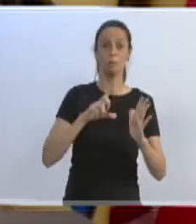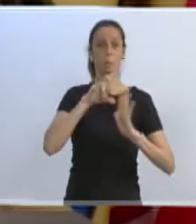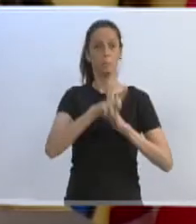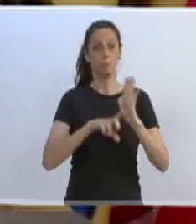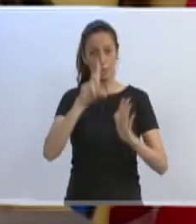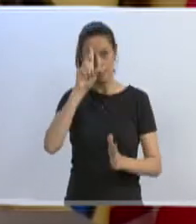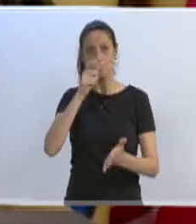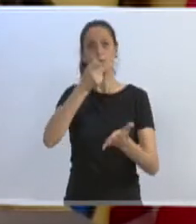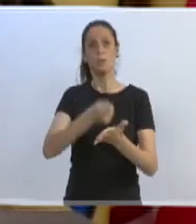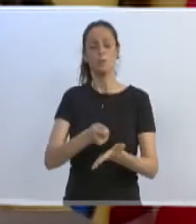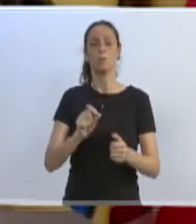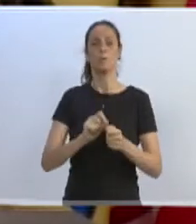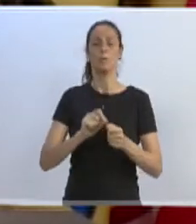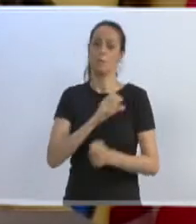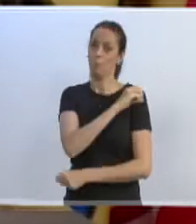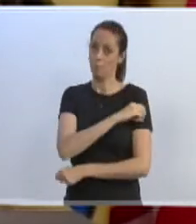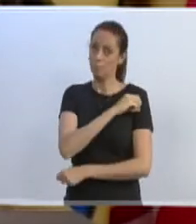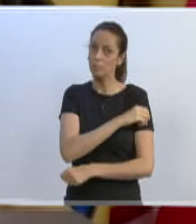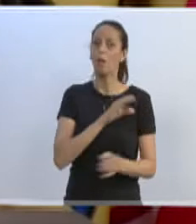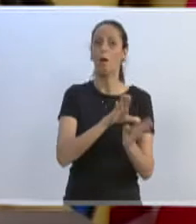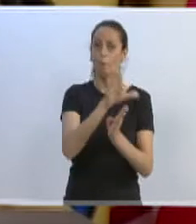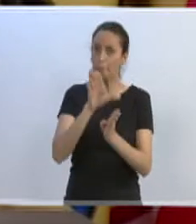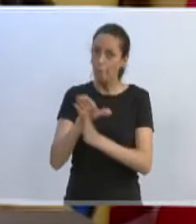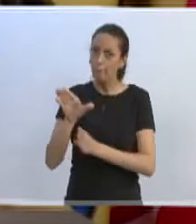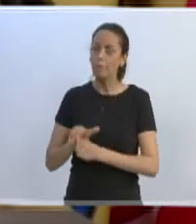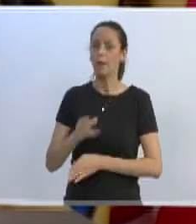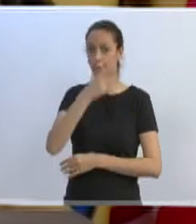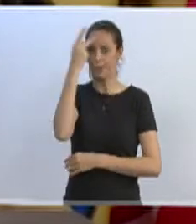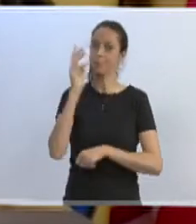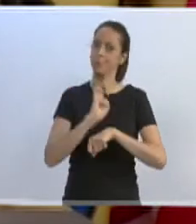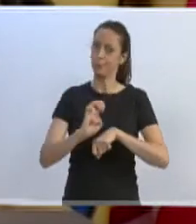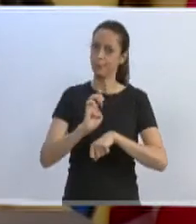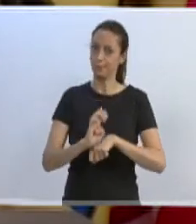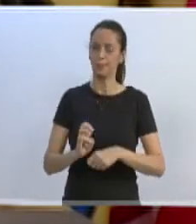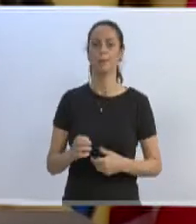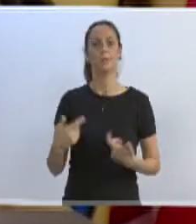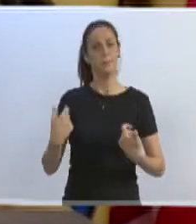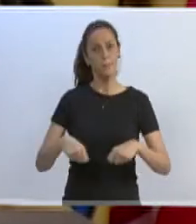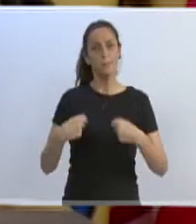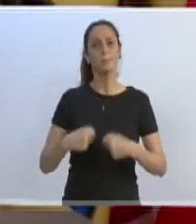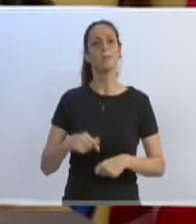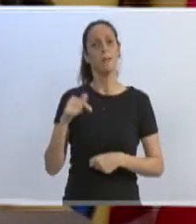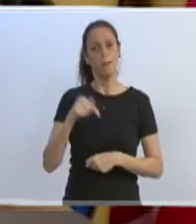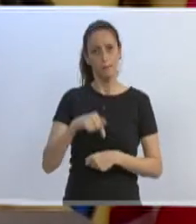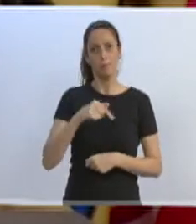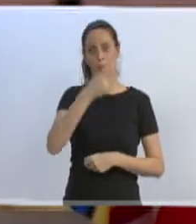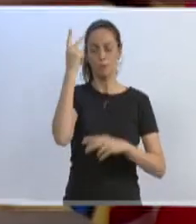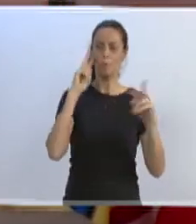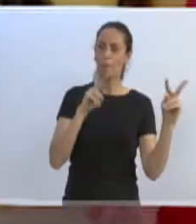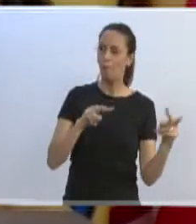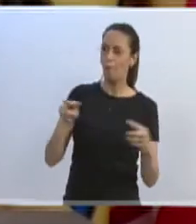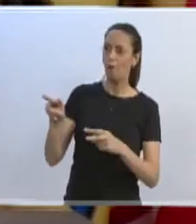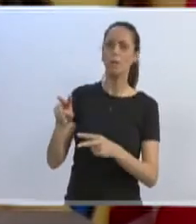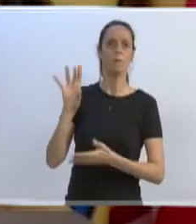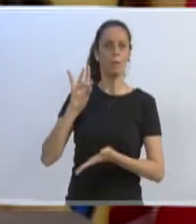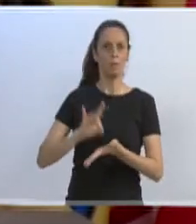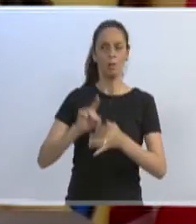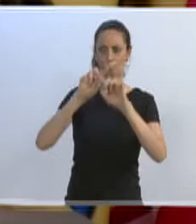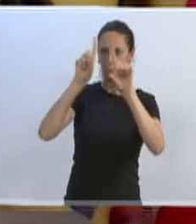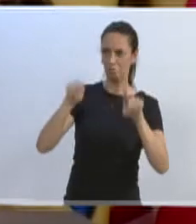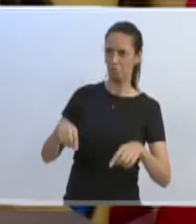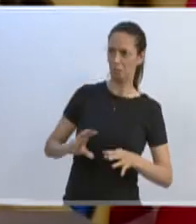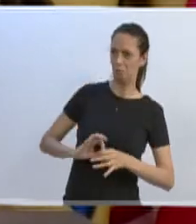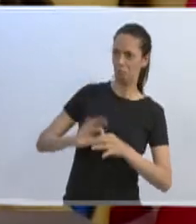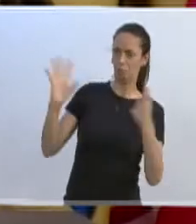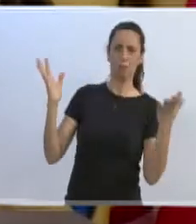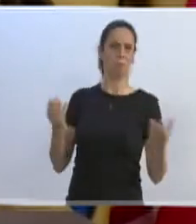e que a gente consiga deixar uma imagem boa o pessoal lá fora o pessoal entra aqui dentro daqui a pouco ver a